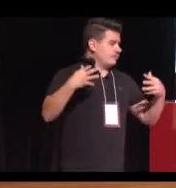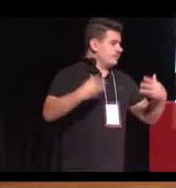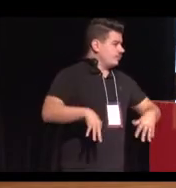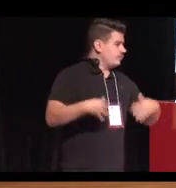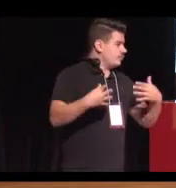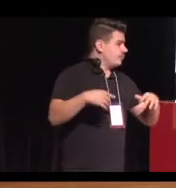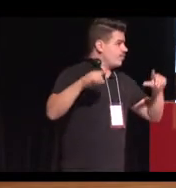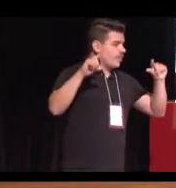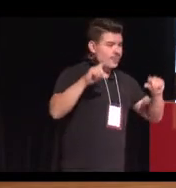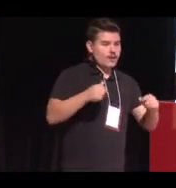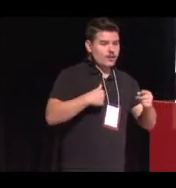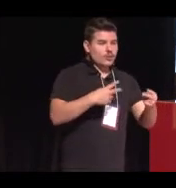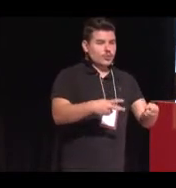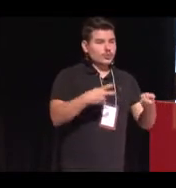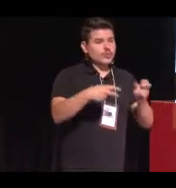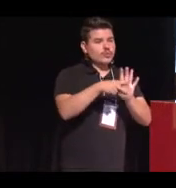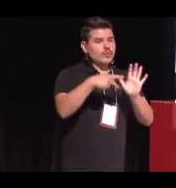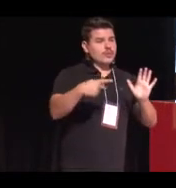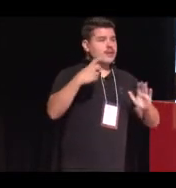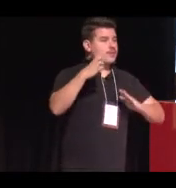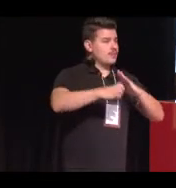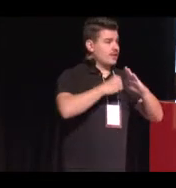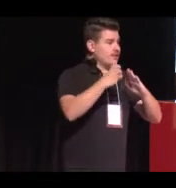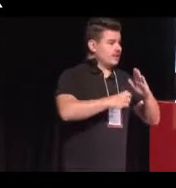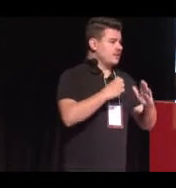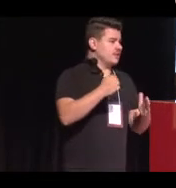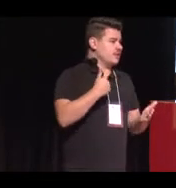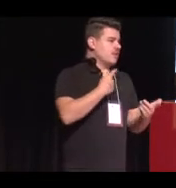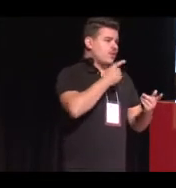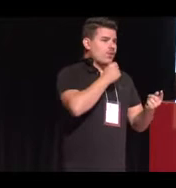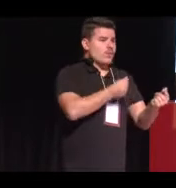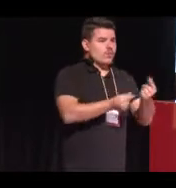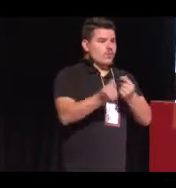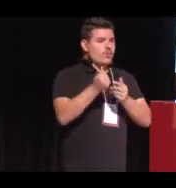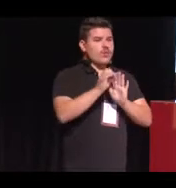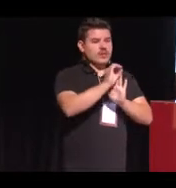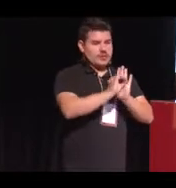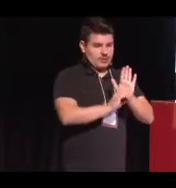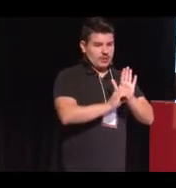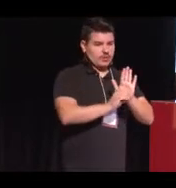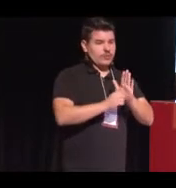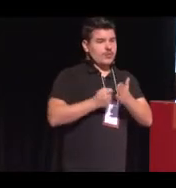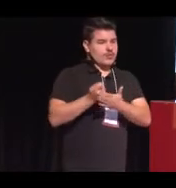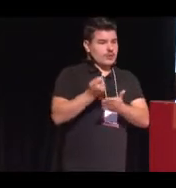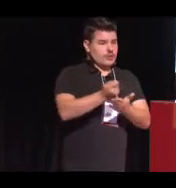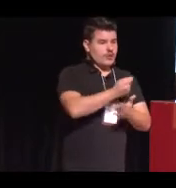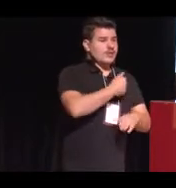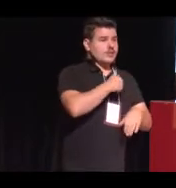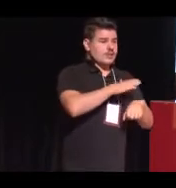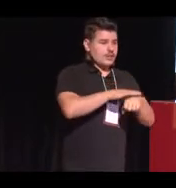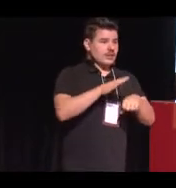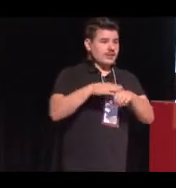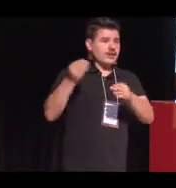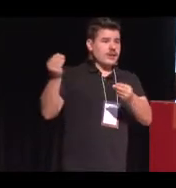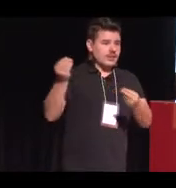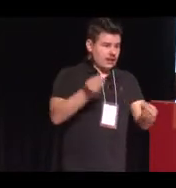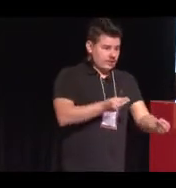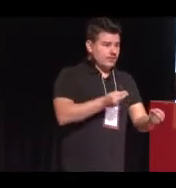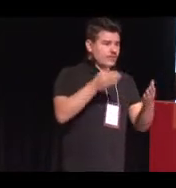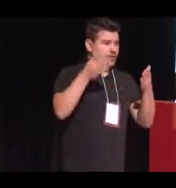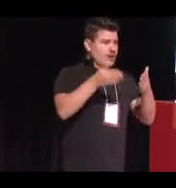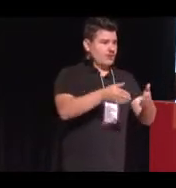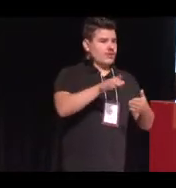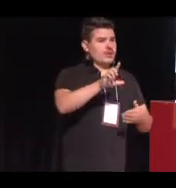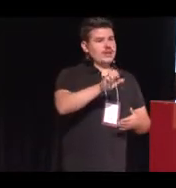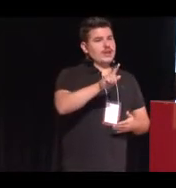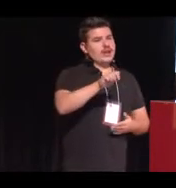significativamente o lucro de uma empresa. E quando você tem um orçamento operacional, ele é drenado pelo seu legado. A gente já